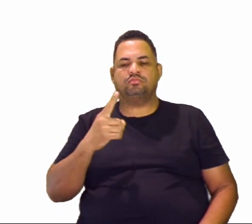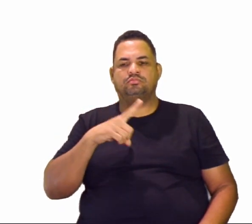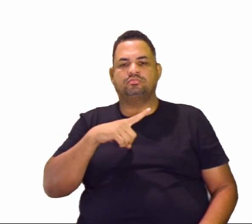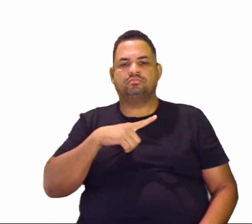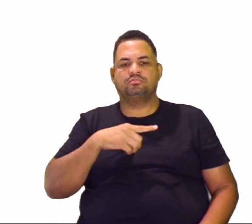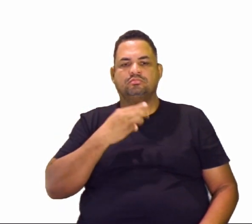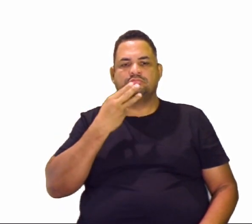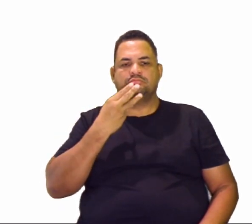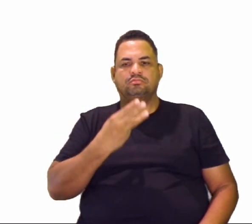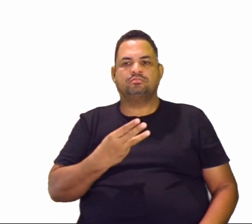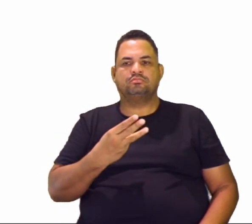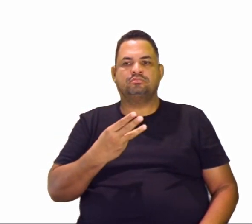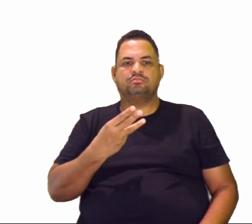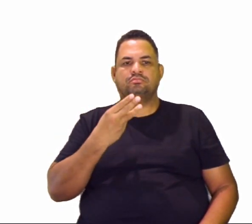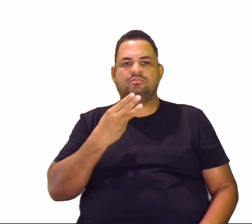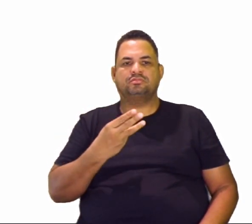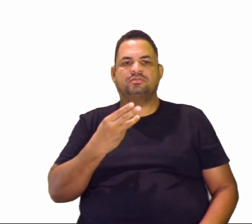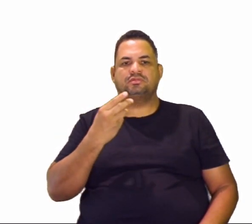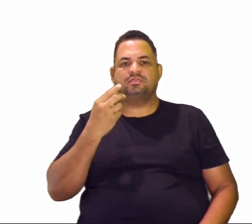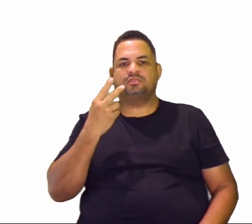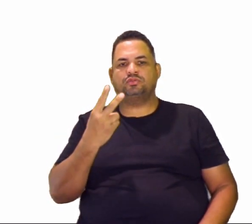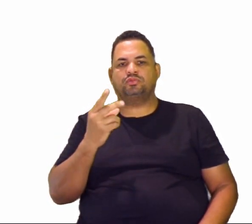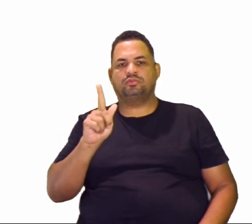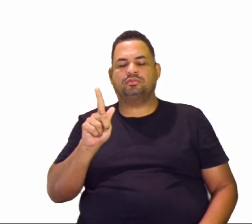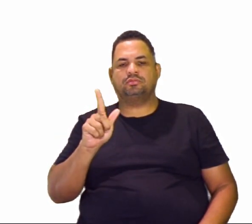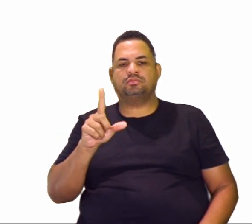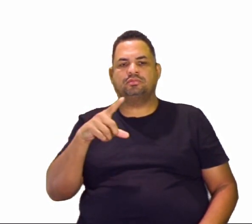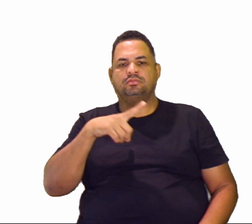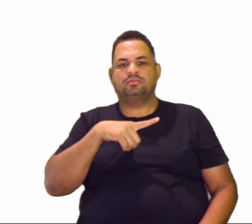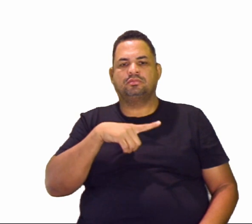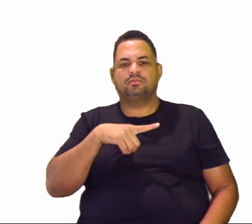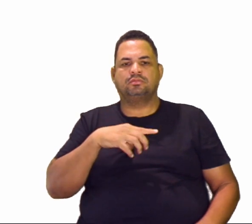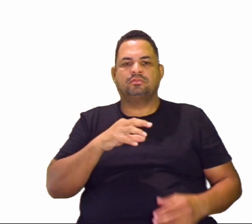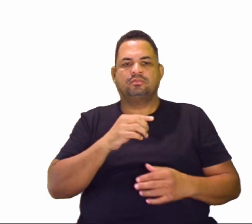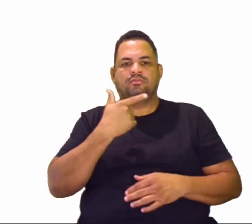tem 32 gramas ocupa